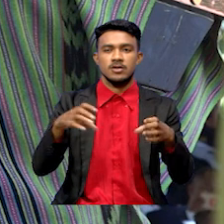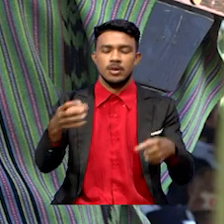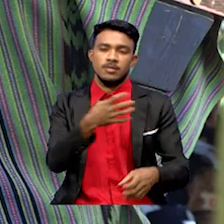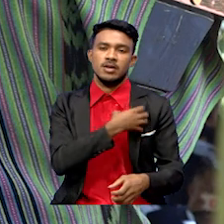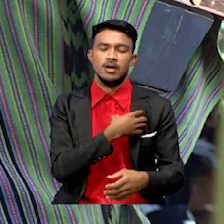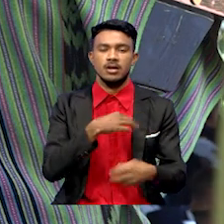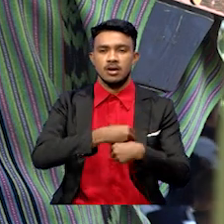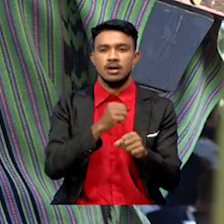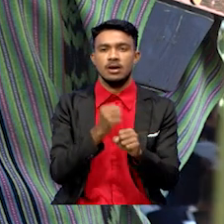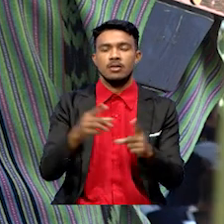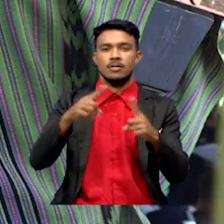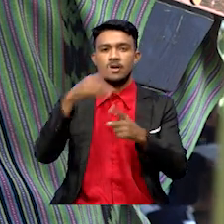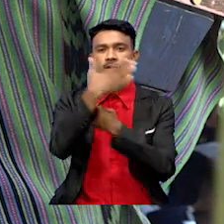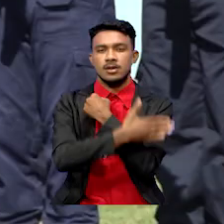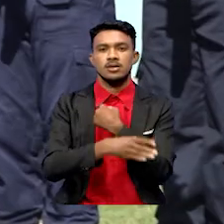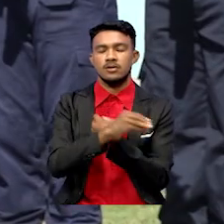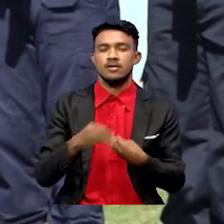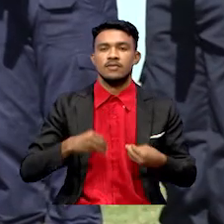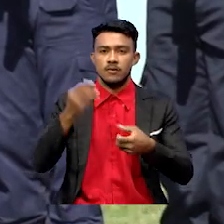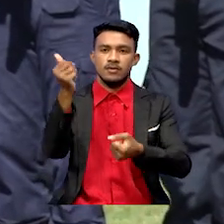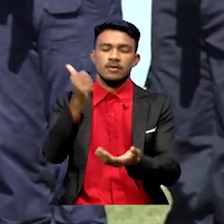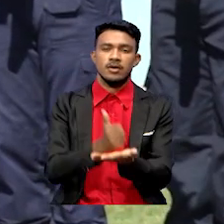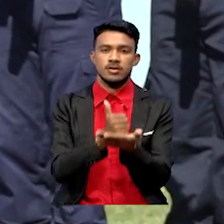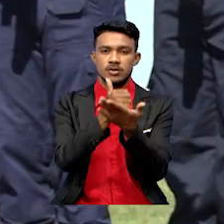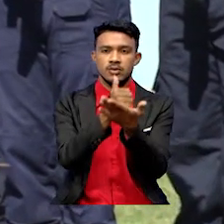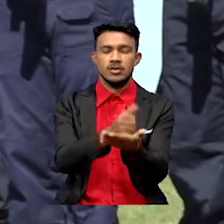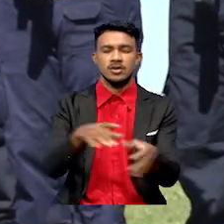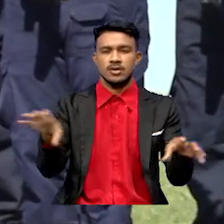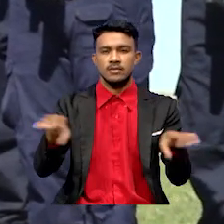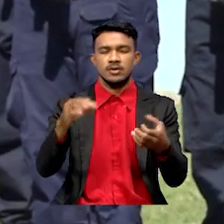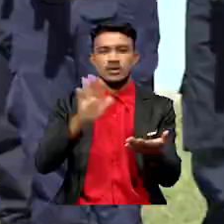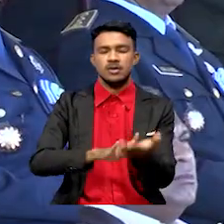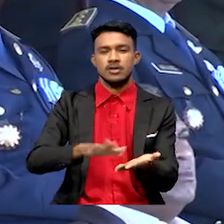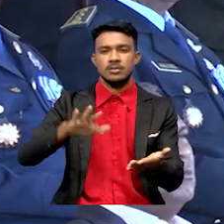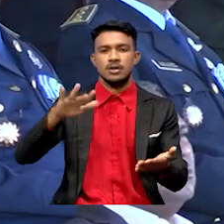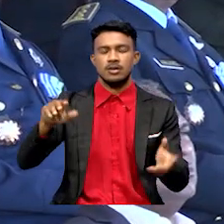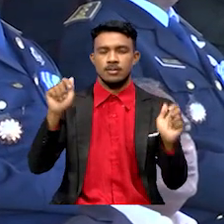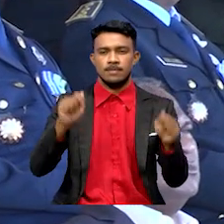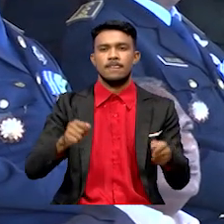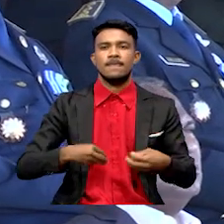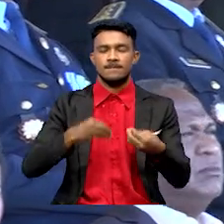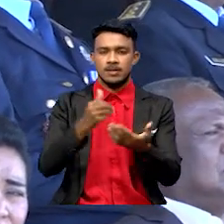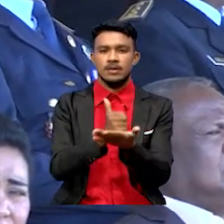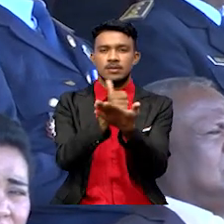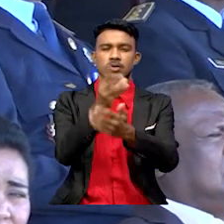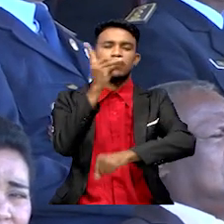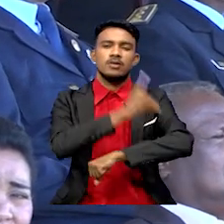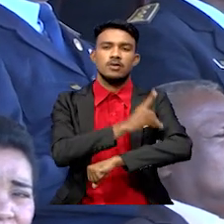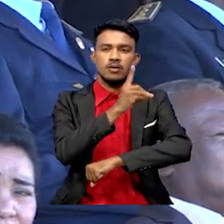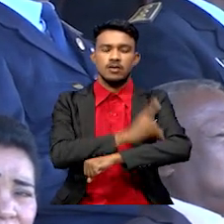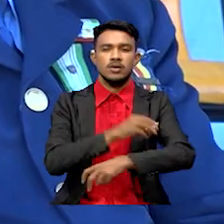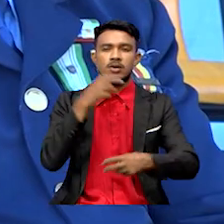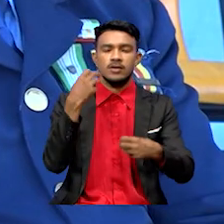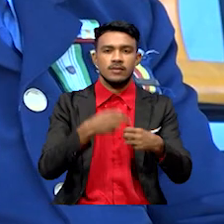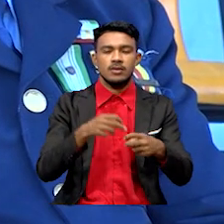uma nação moriatur dedicação competência no patriotismo ou contribuição lombar causa